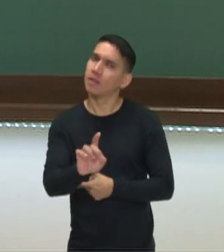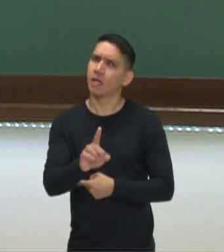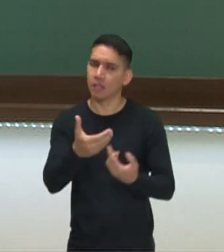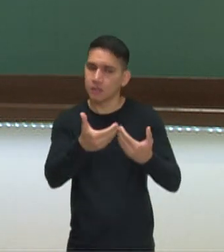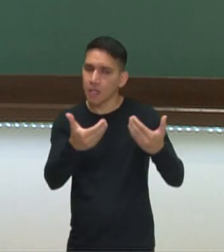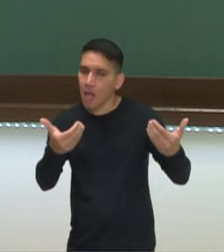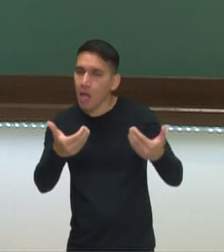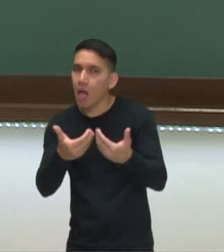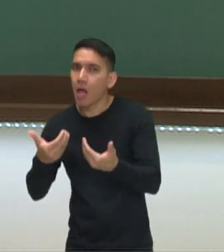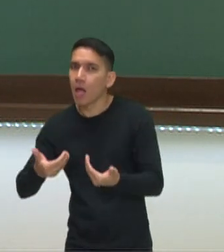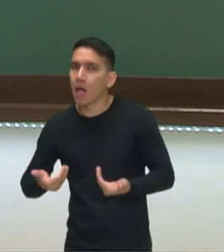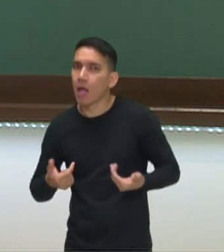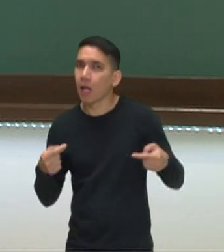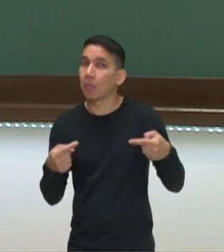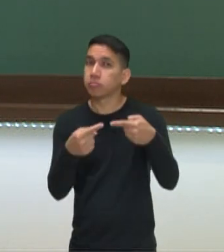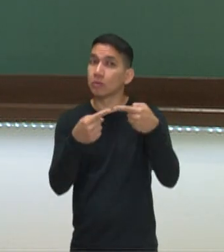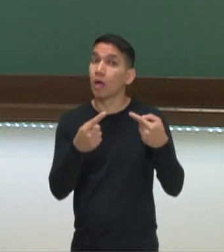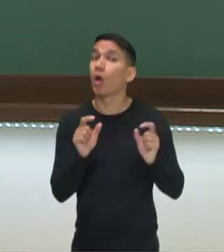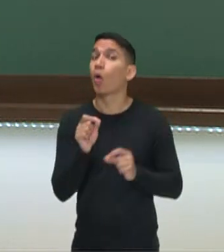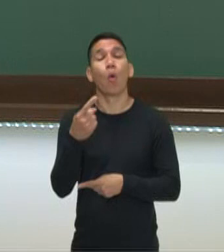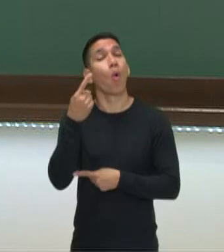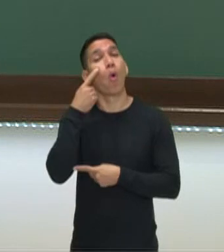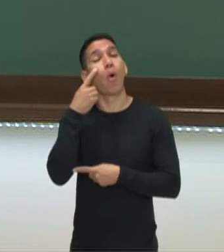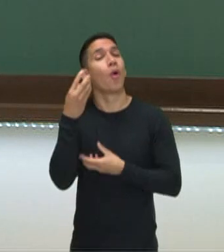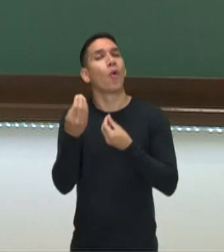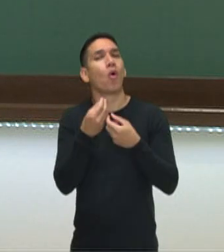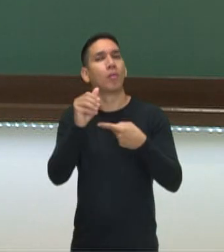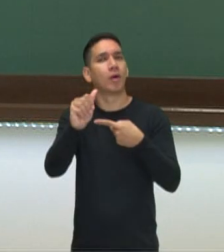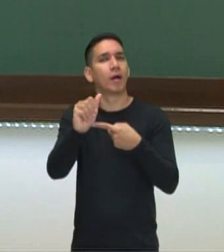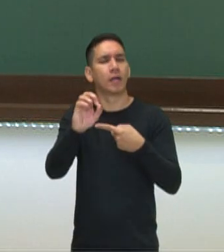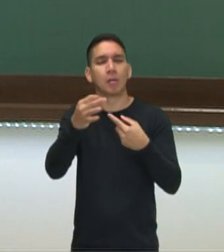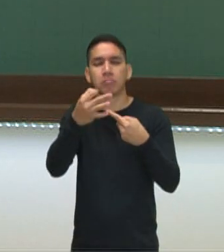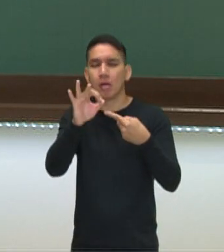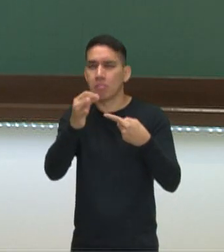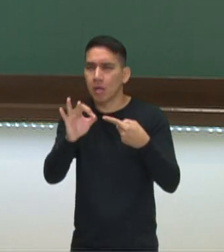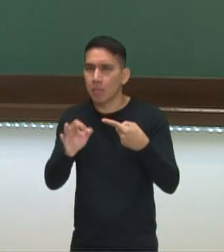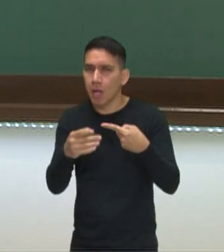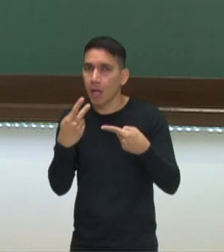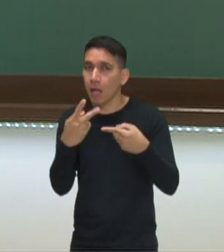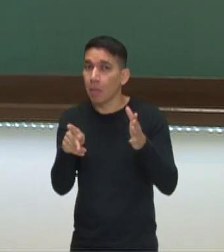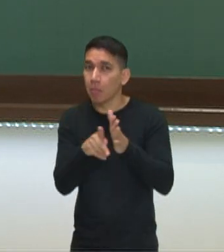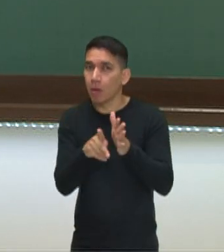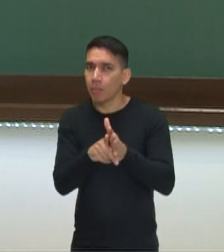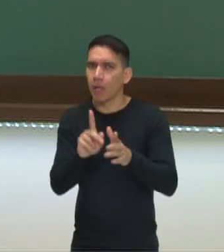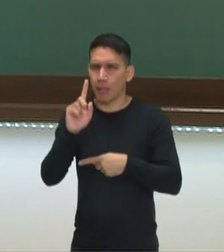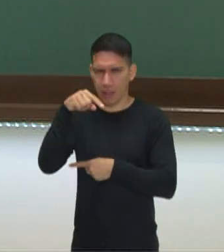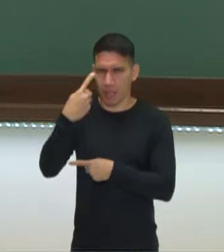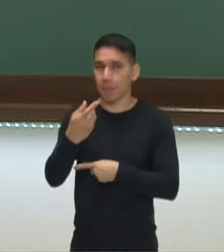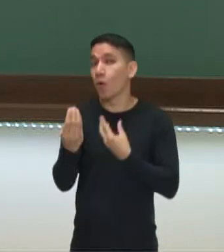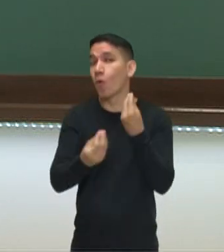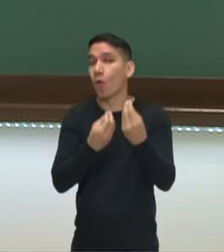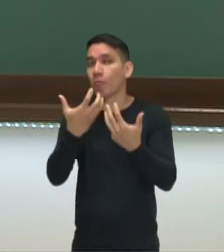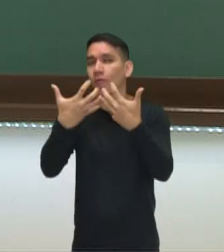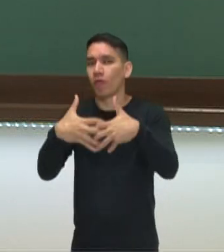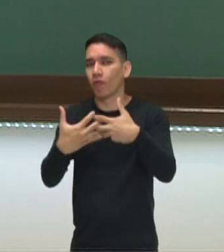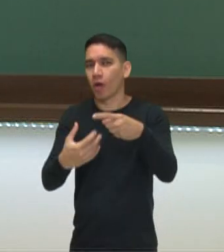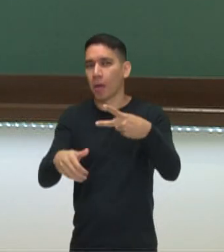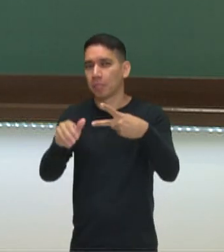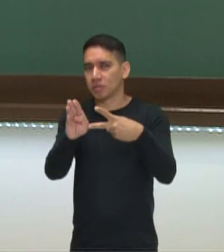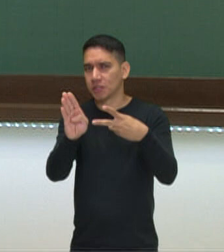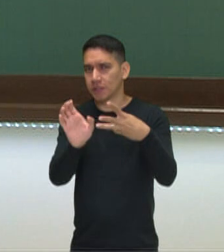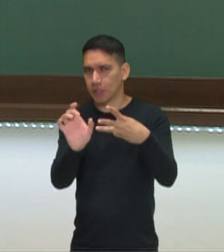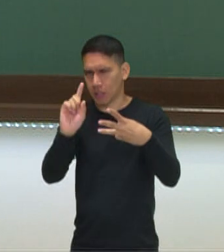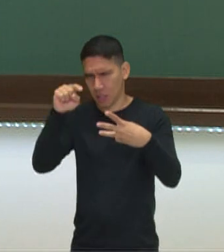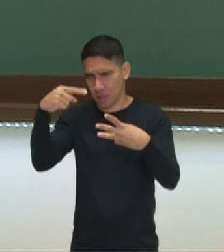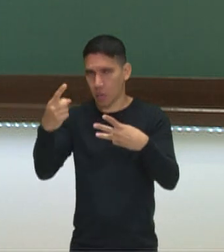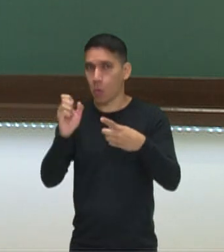Separou os termos? Vamos ver como é que ficou a letra A. Vamos corrigir a letra A e depois você vê como é que funciona as outras duas, tá? Se